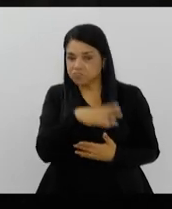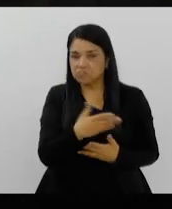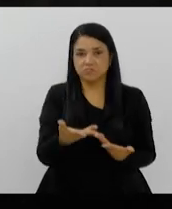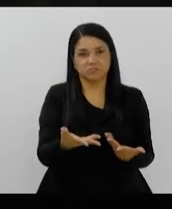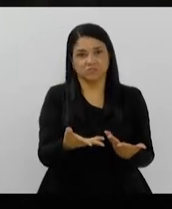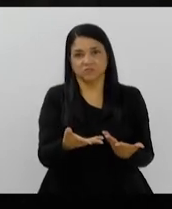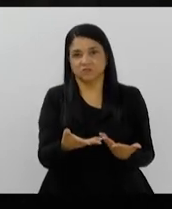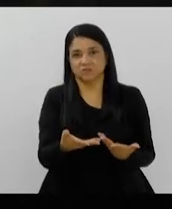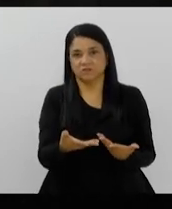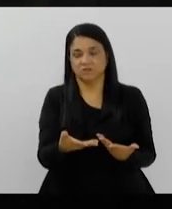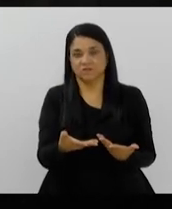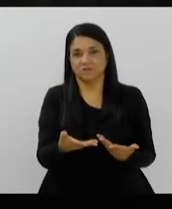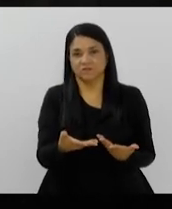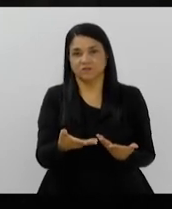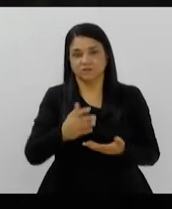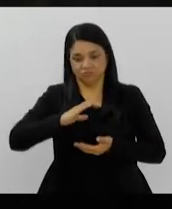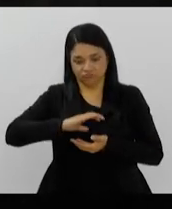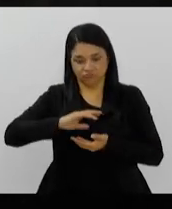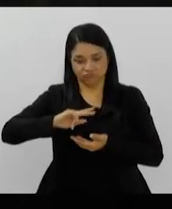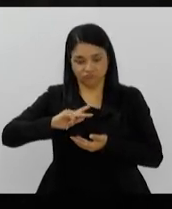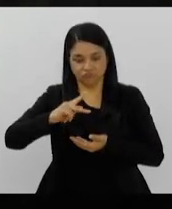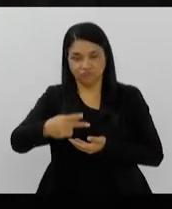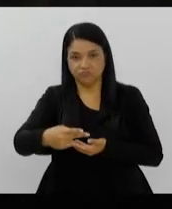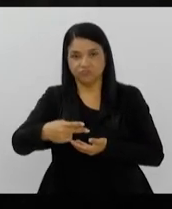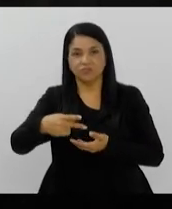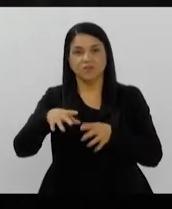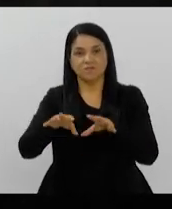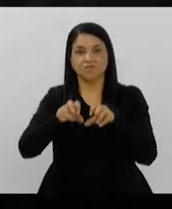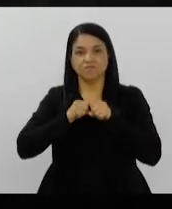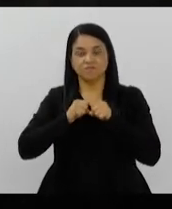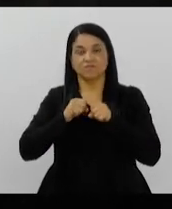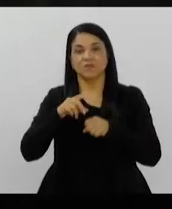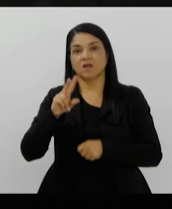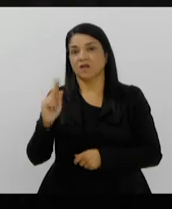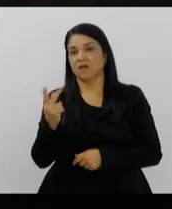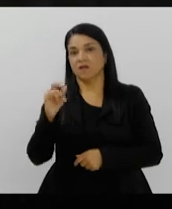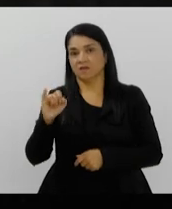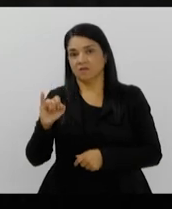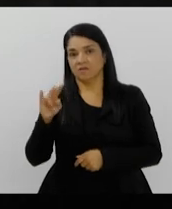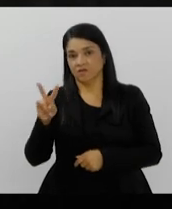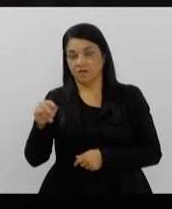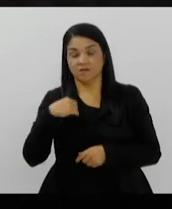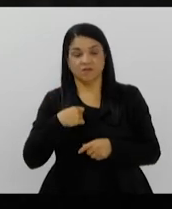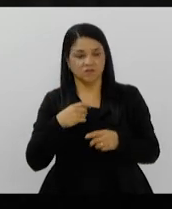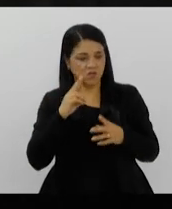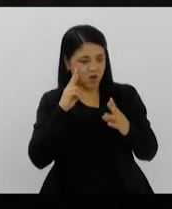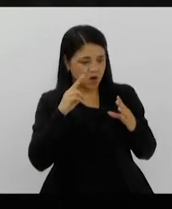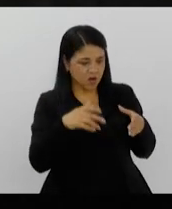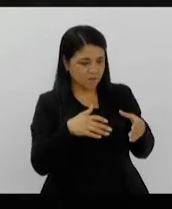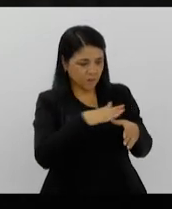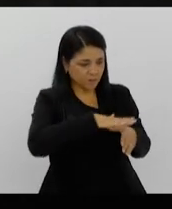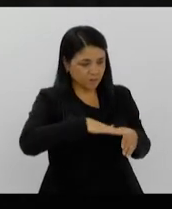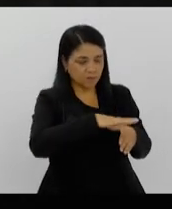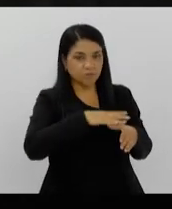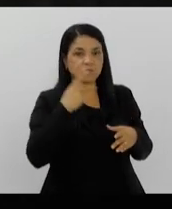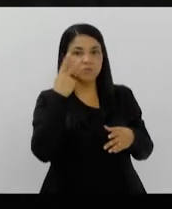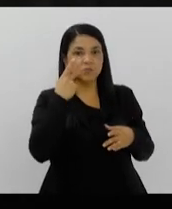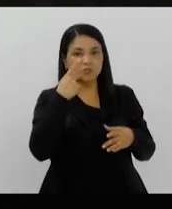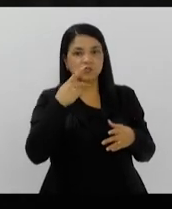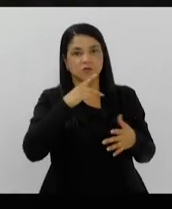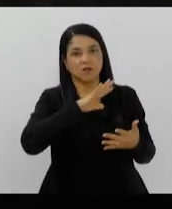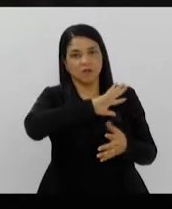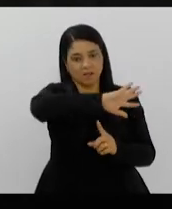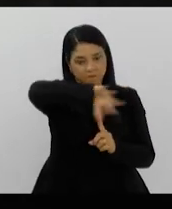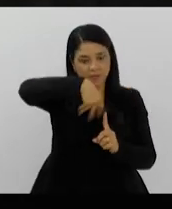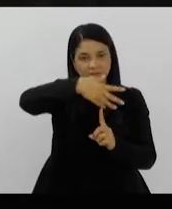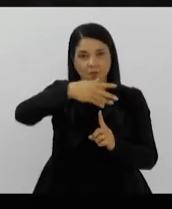situação do transplante de órgãos infectado por HIV. Você olha para a política ambiental, é um